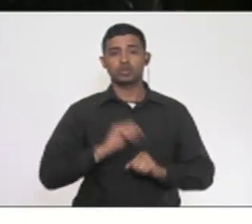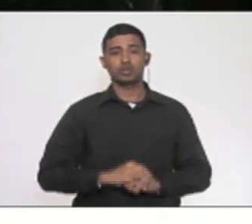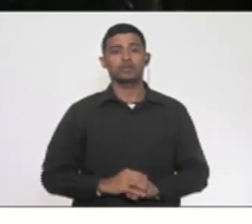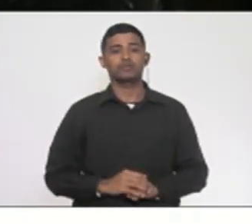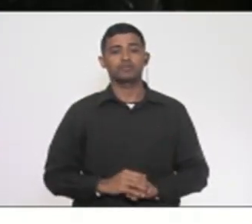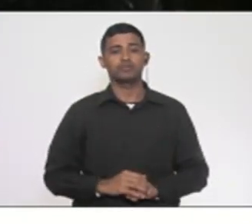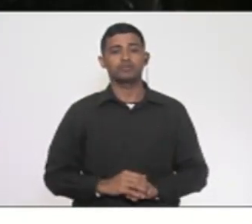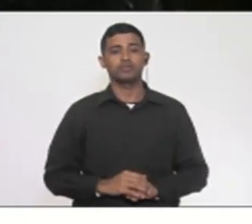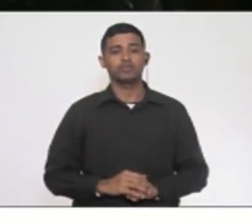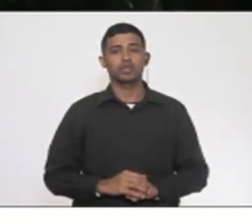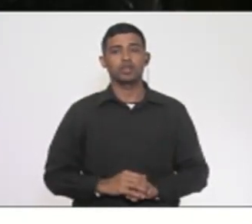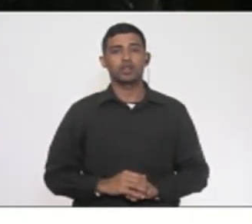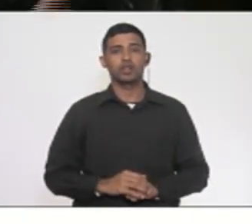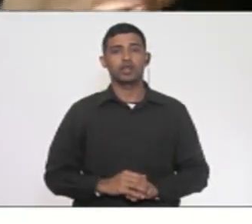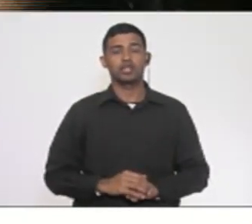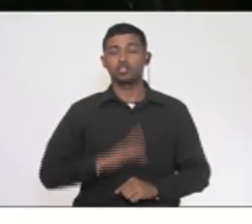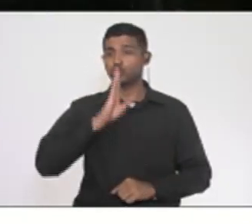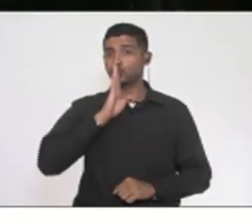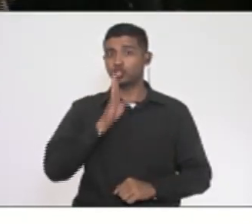através da própria SEG,